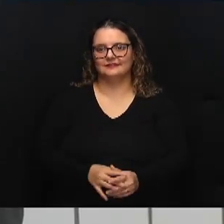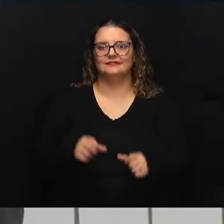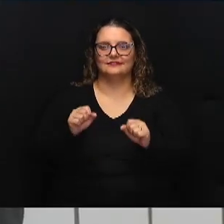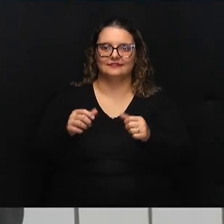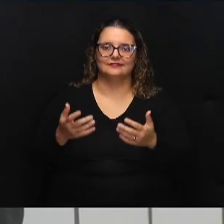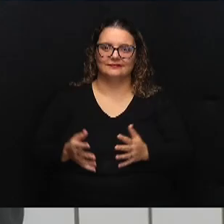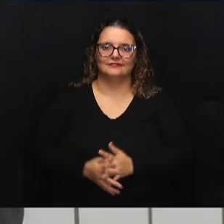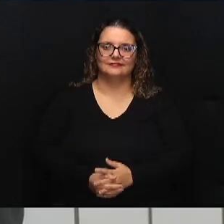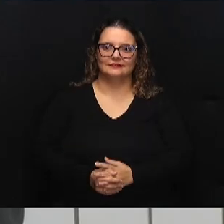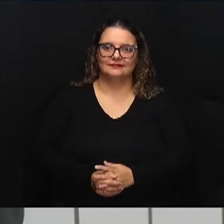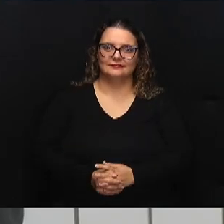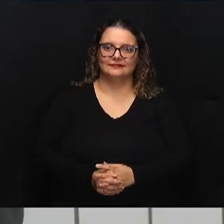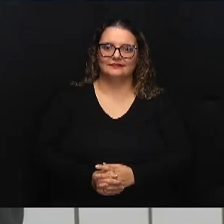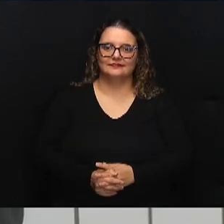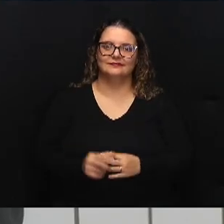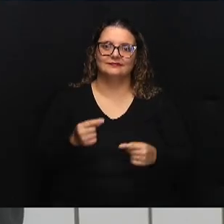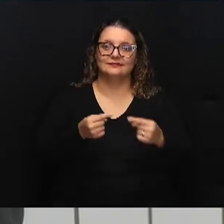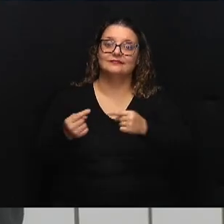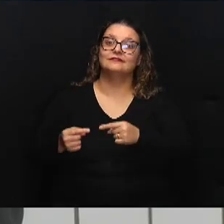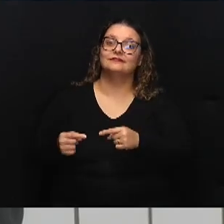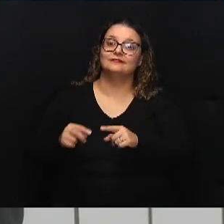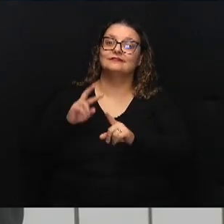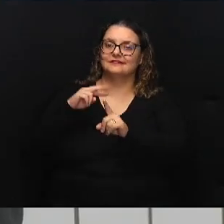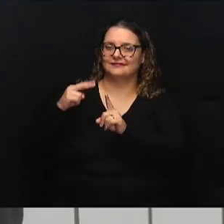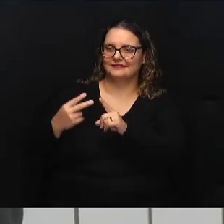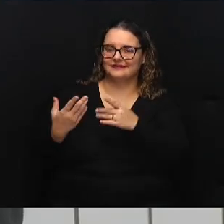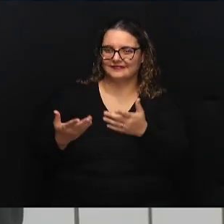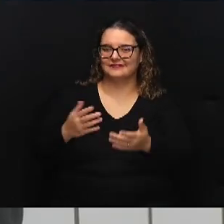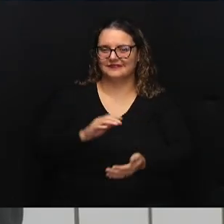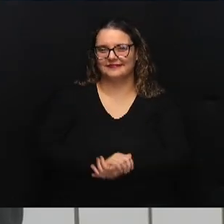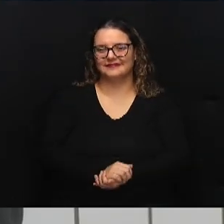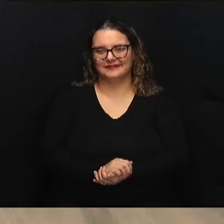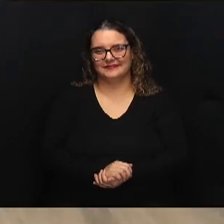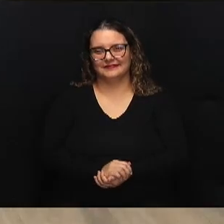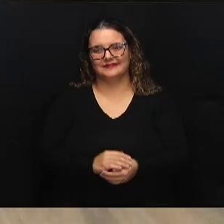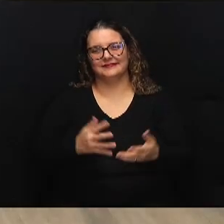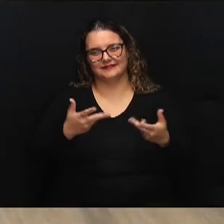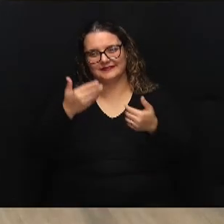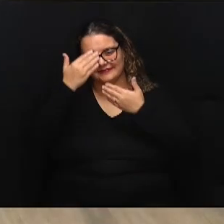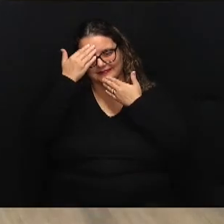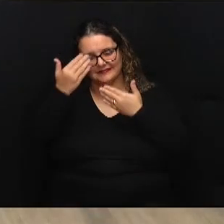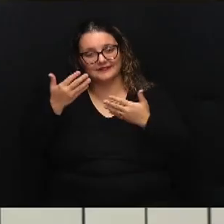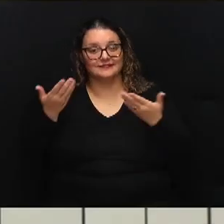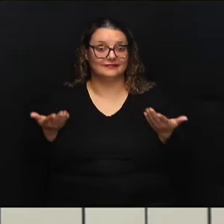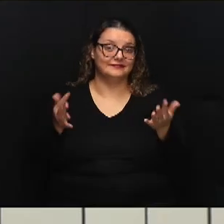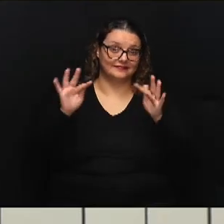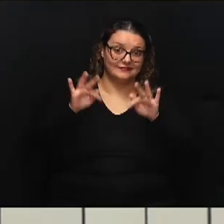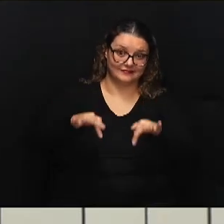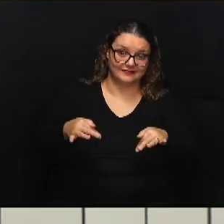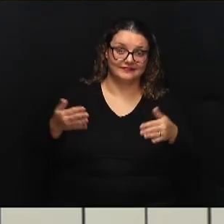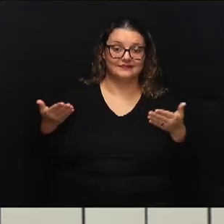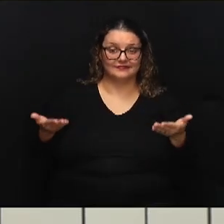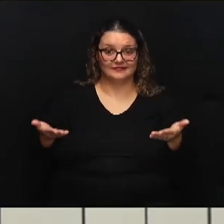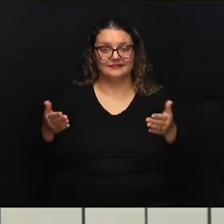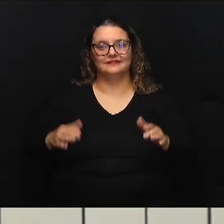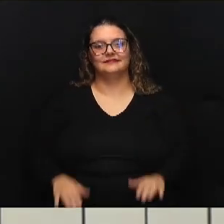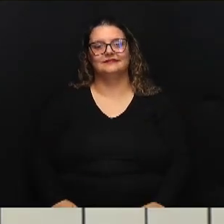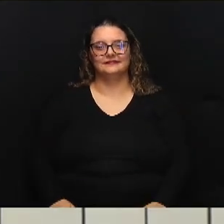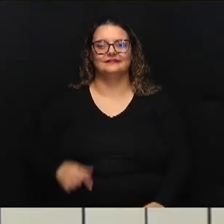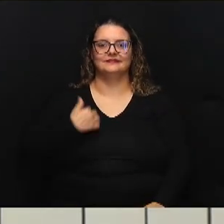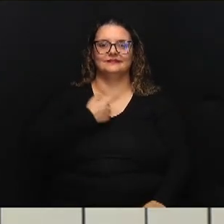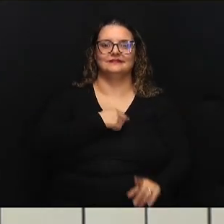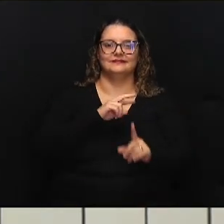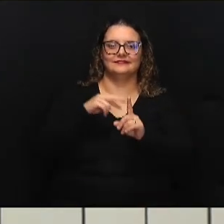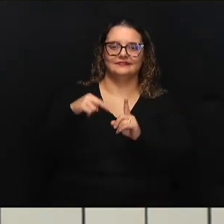poder discutir esse ponto de vista. Maravilha. Tá? Obrigado. Bom, nós encerramos por aqui o nosso ponto